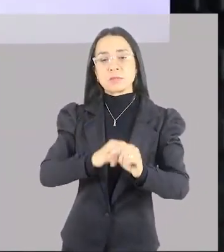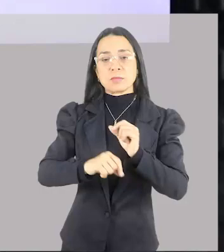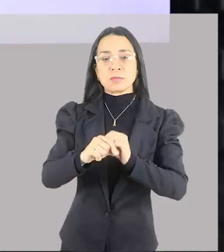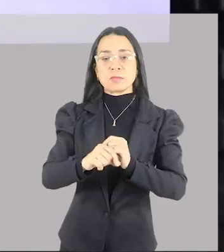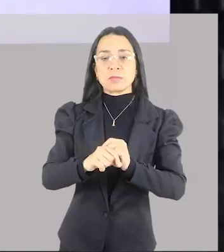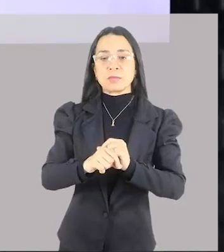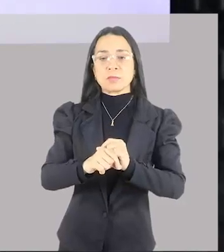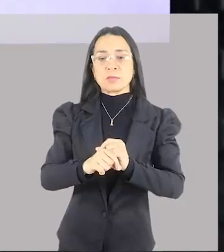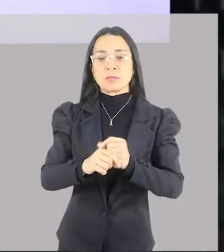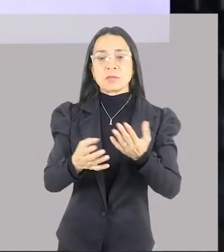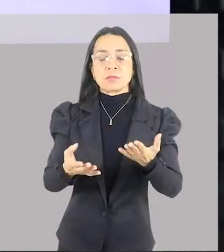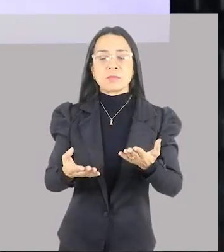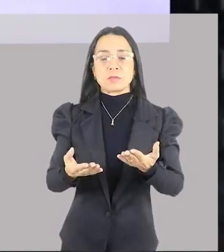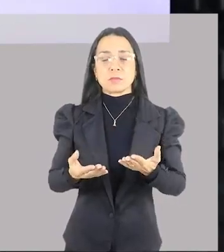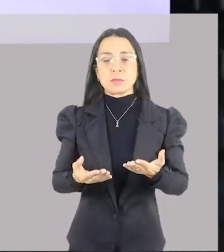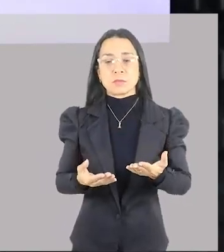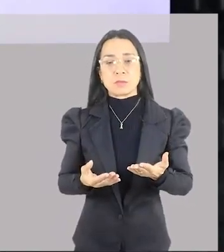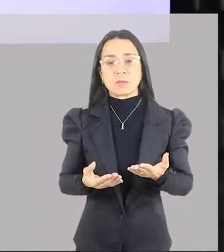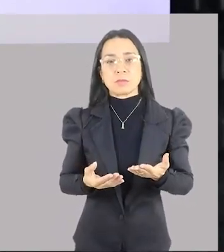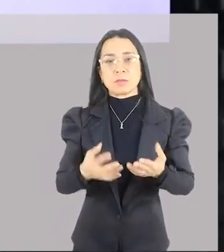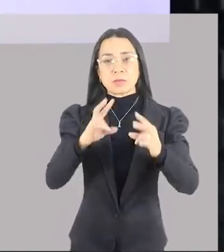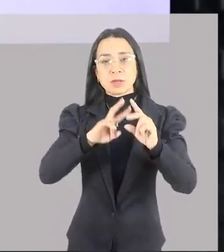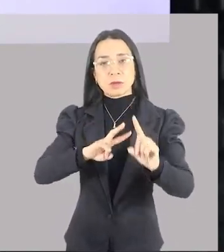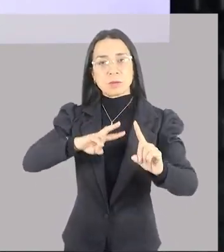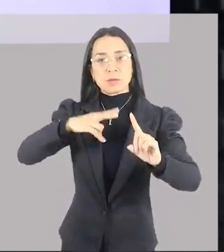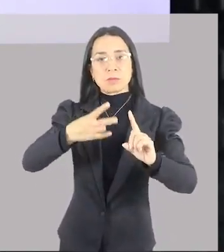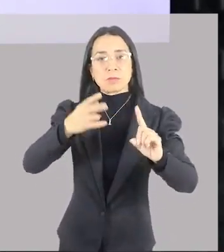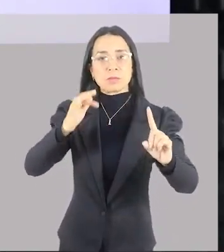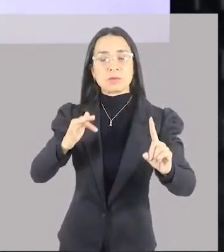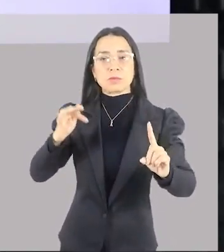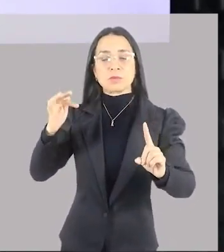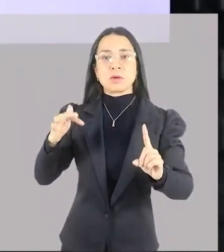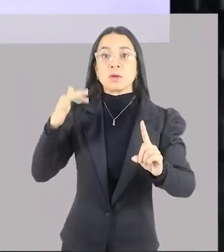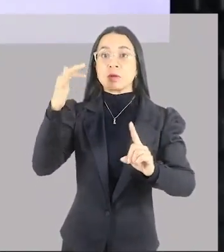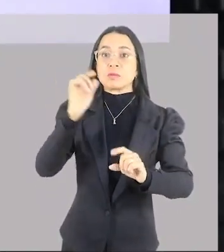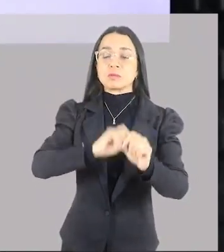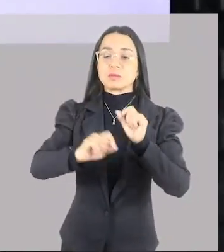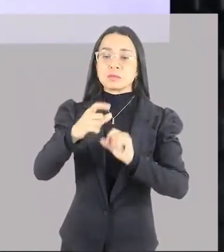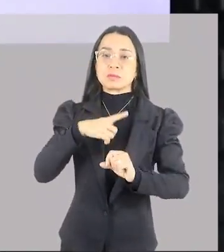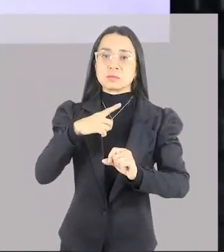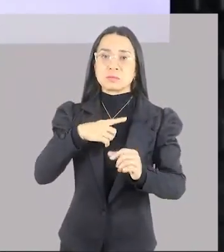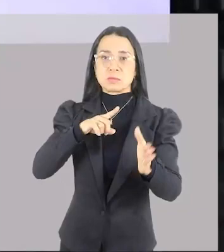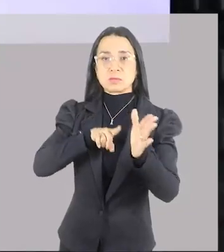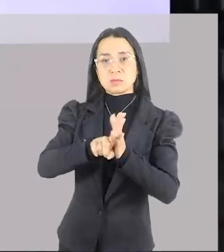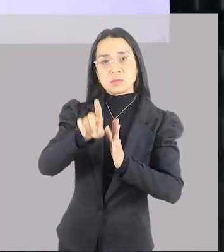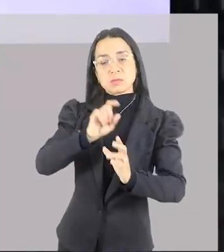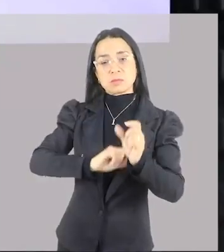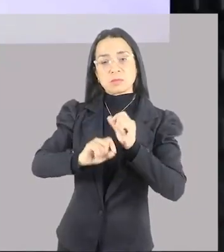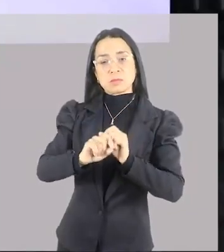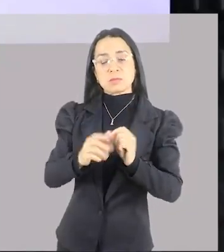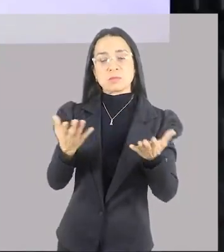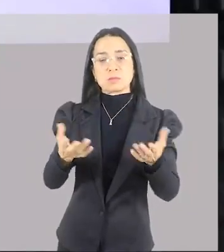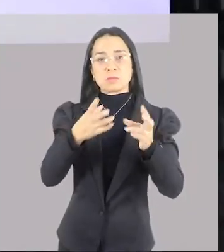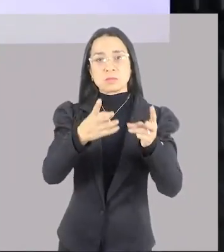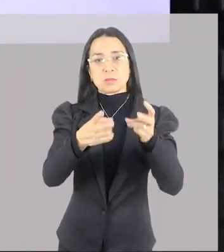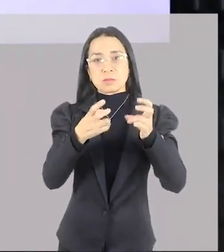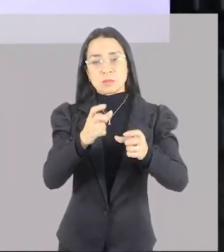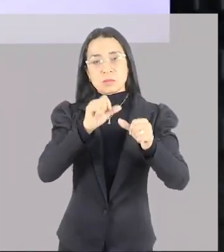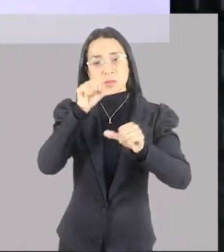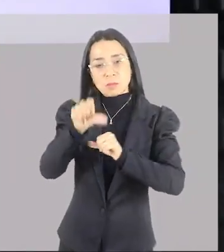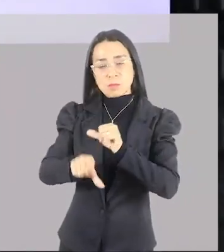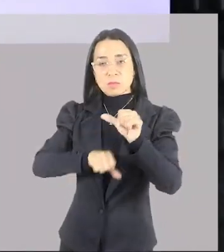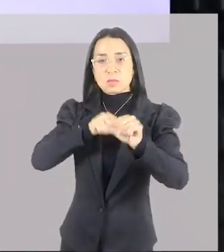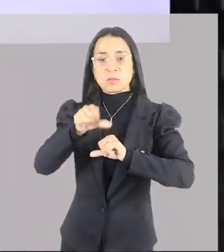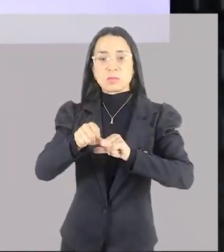a construção da perspectiva futurista traz muito essa questão da percepção dessas